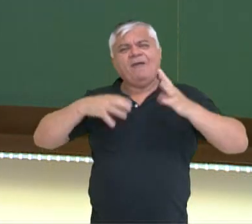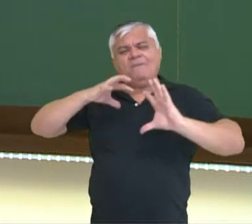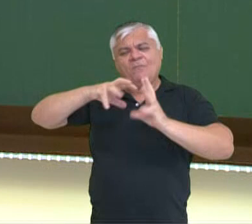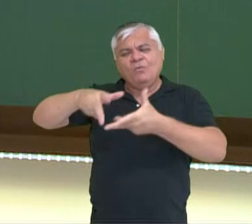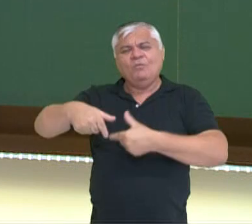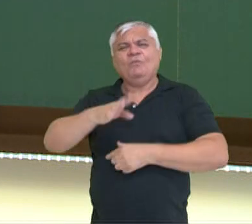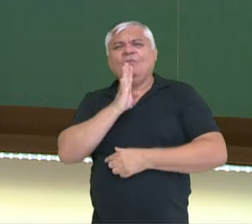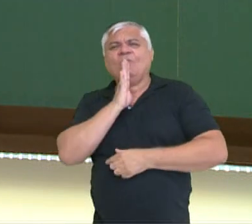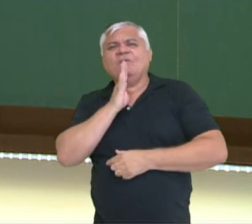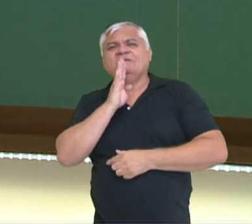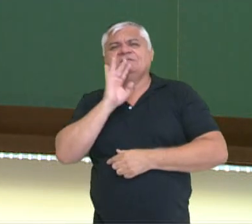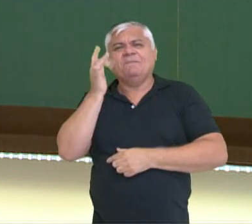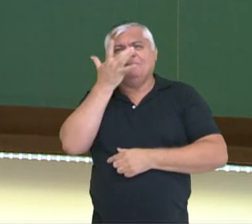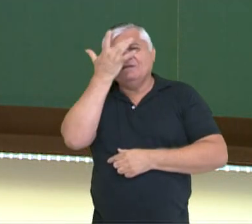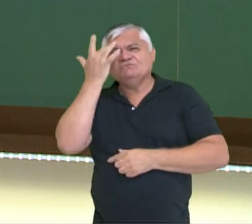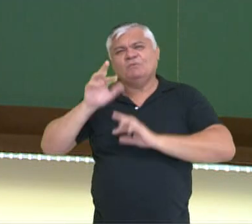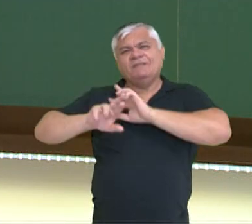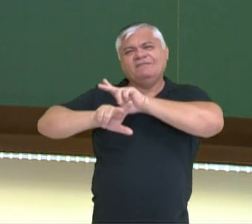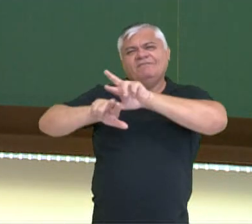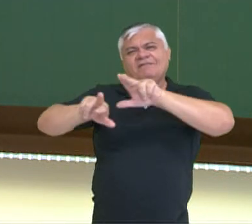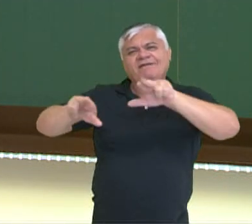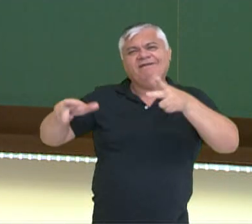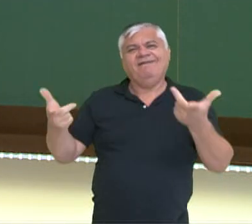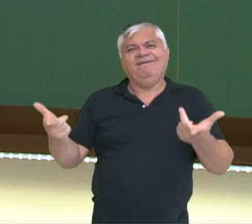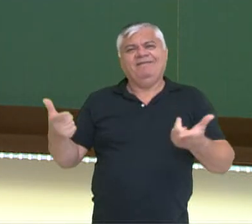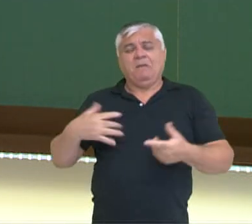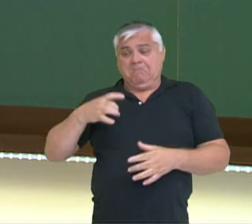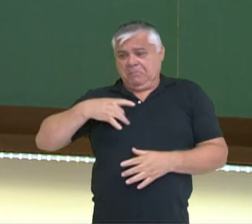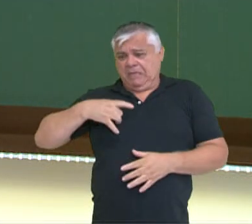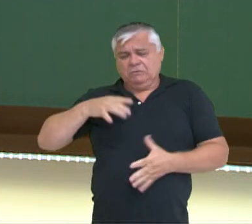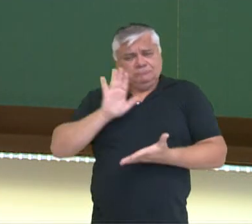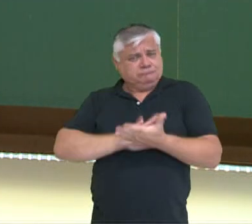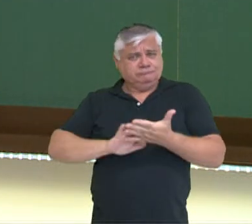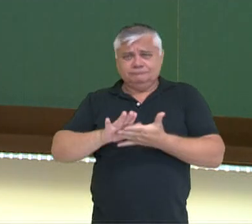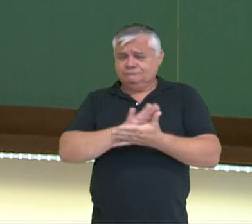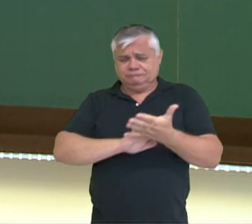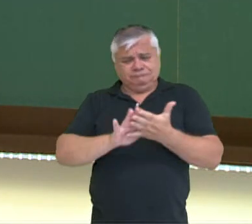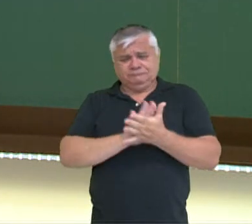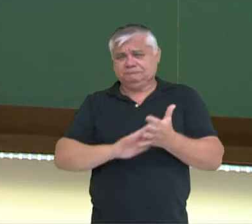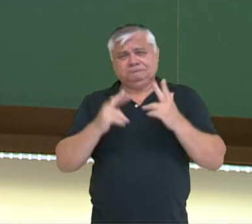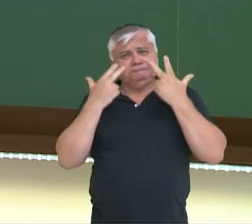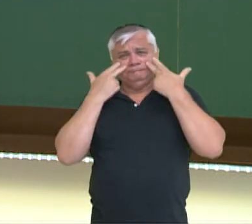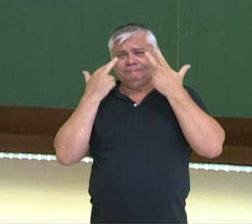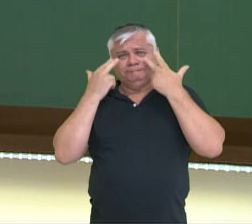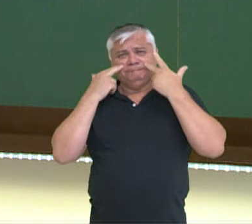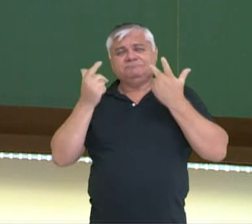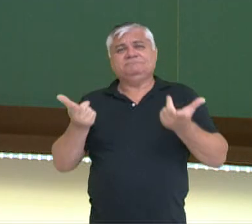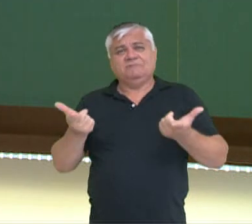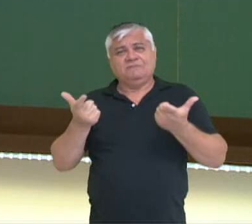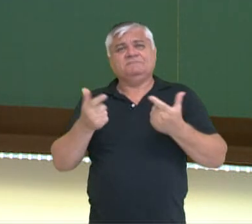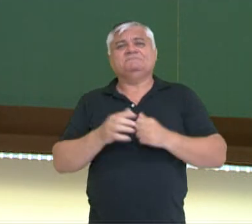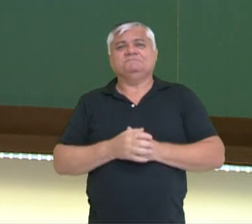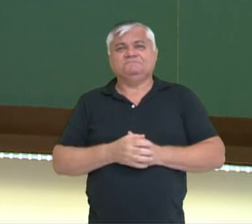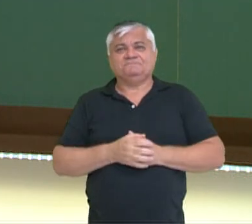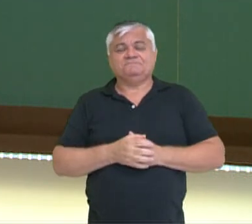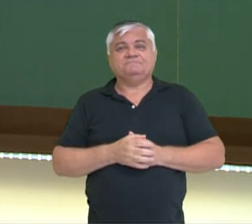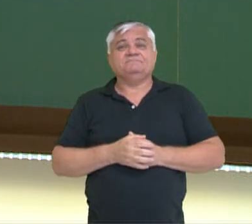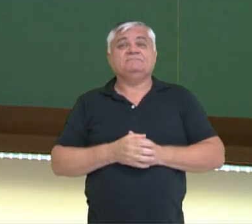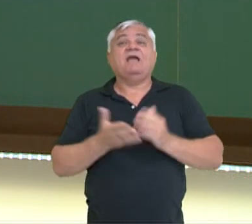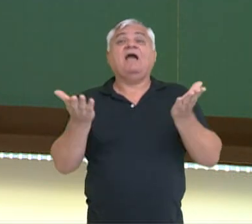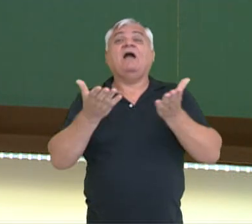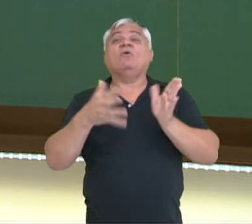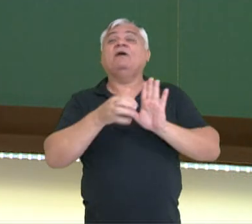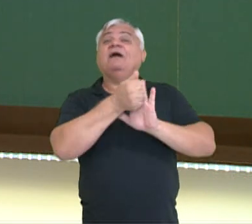gente, conhecer mais gente, não ter medo de sempre recomeçar. Vamos ver a